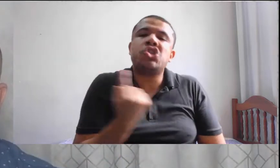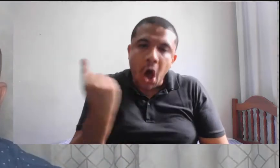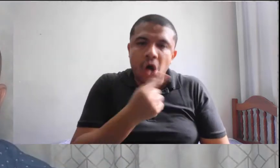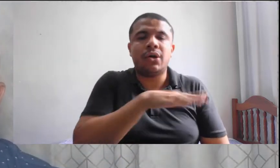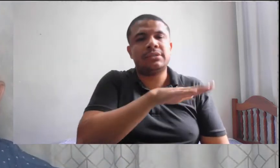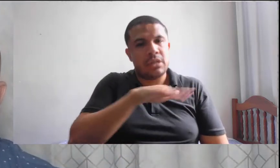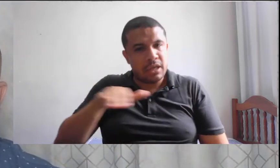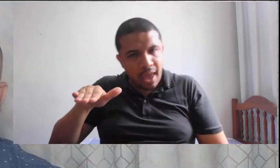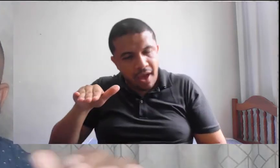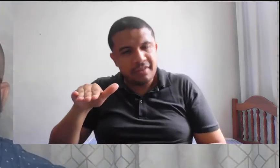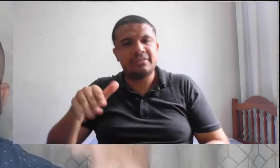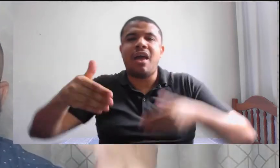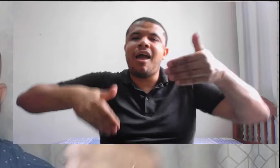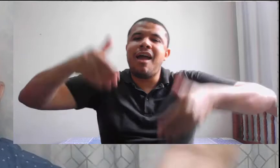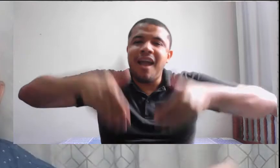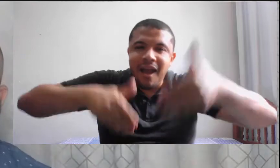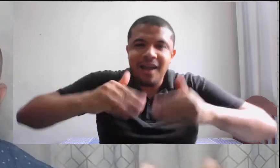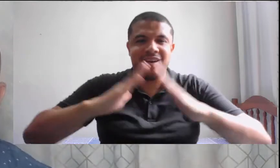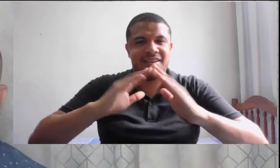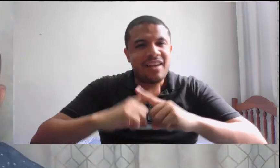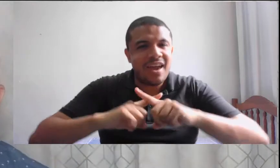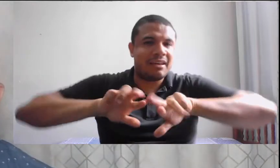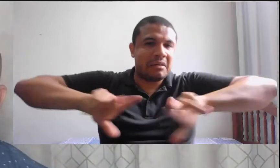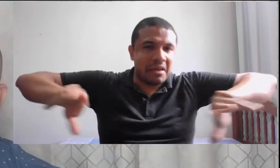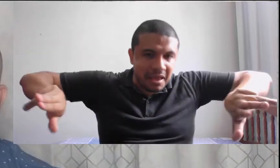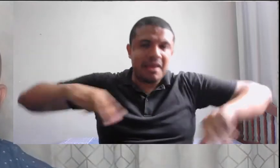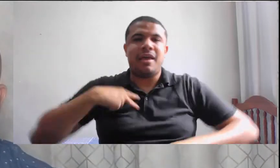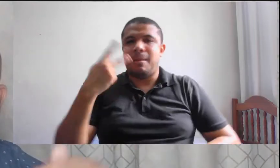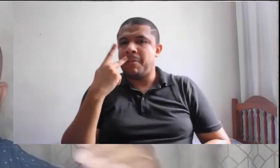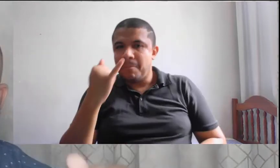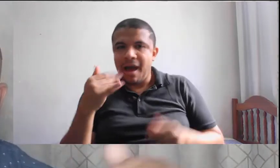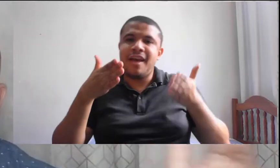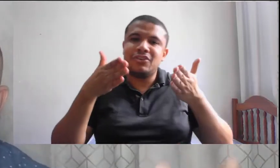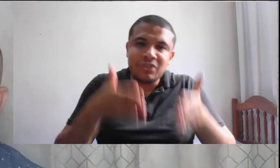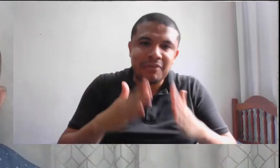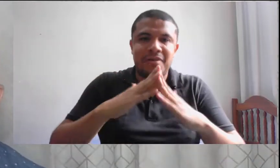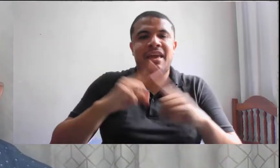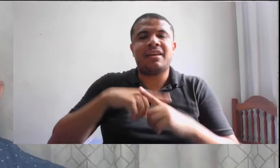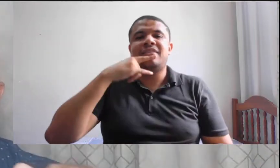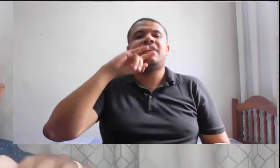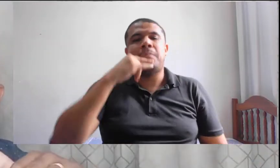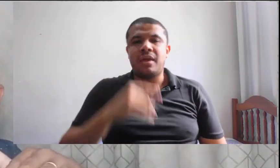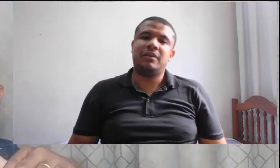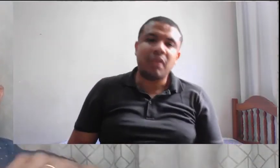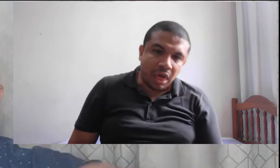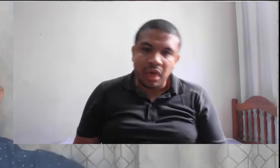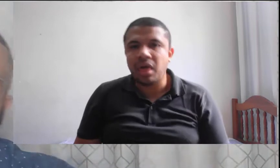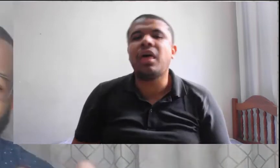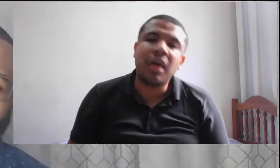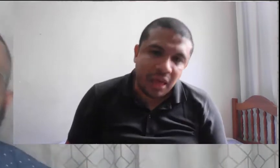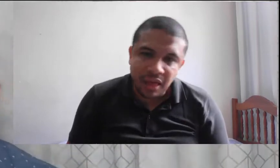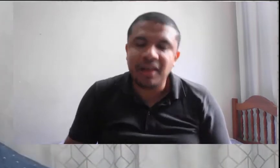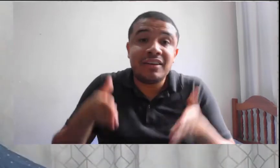enquanto crianças, frequentando já a igreja e tal. E meu pai ia para a igreja bêbado, nos vendo lá na